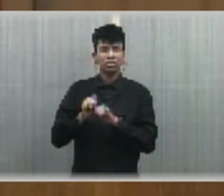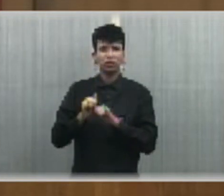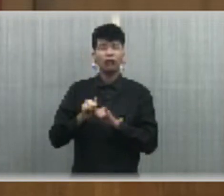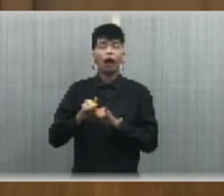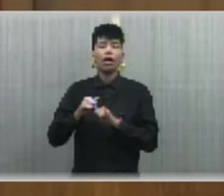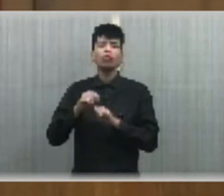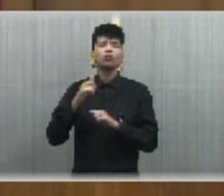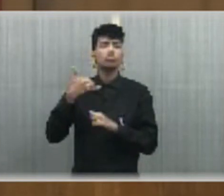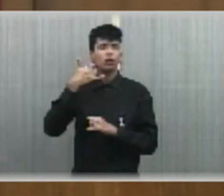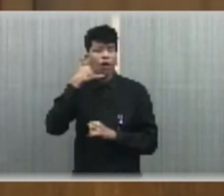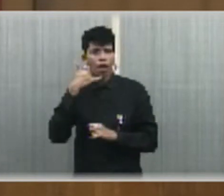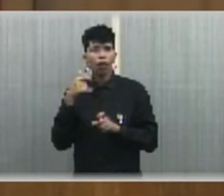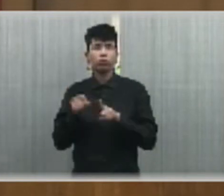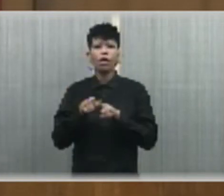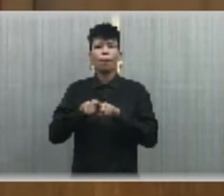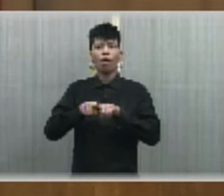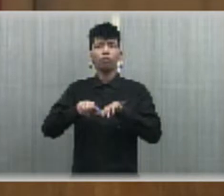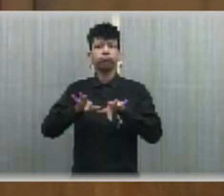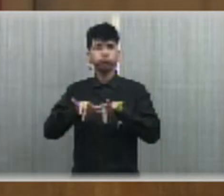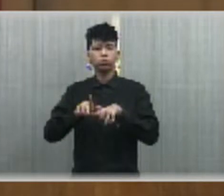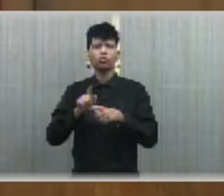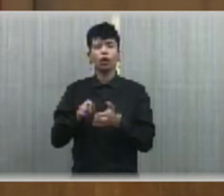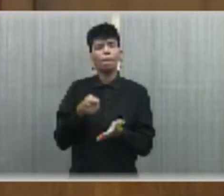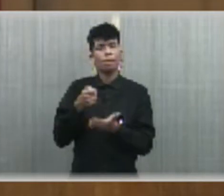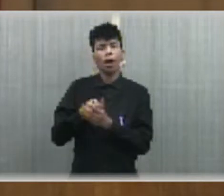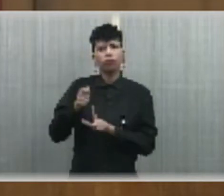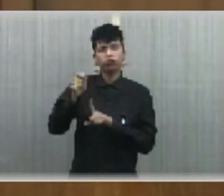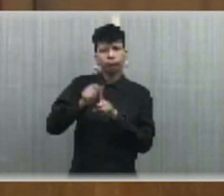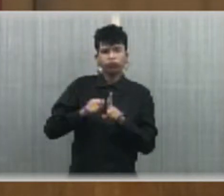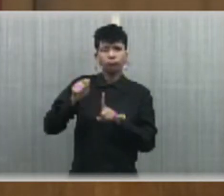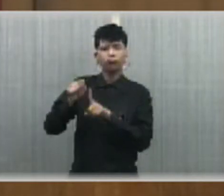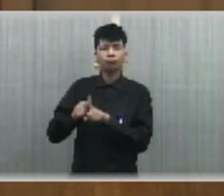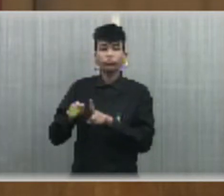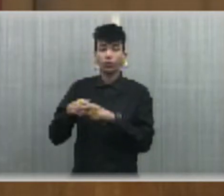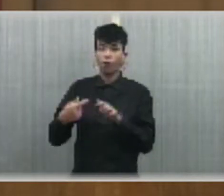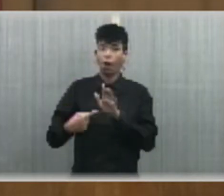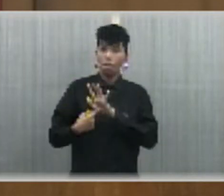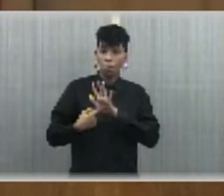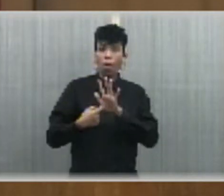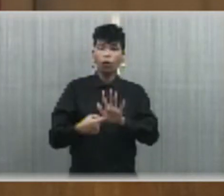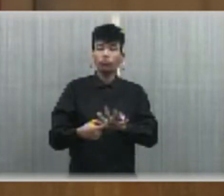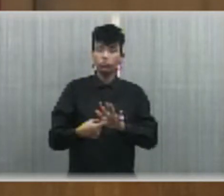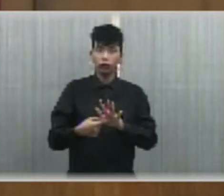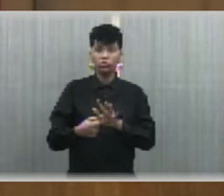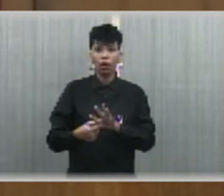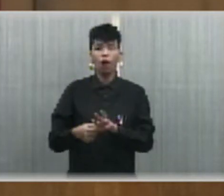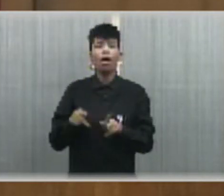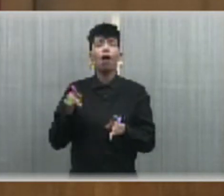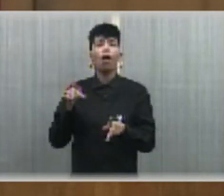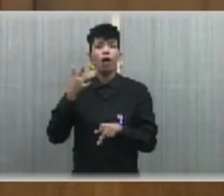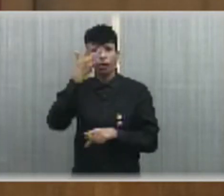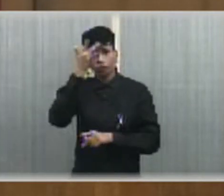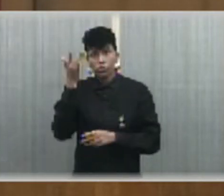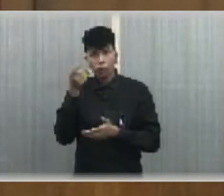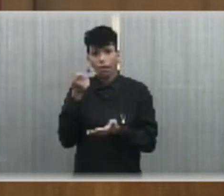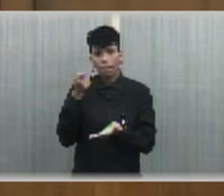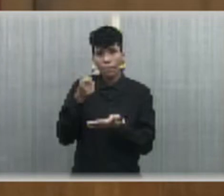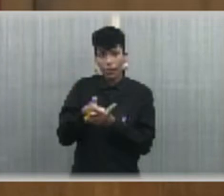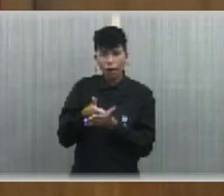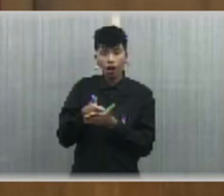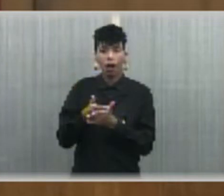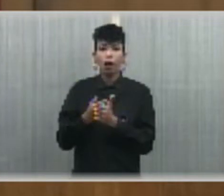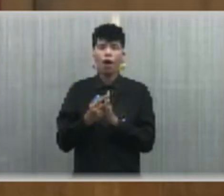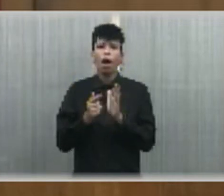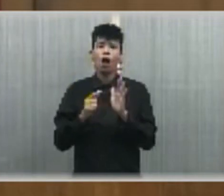na modalidade pós-paga a apresentar ao consumidor na